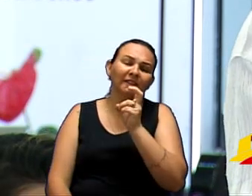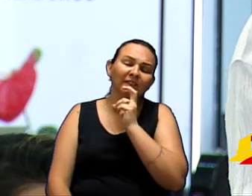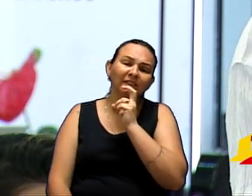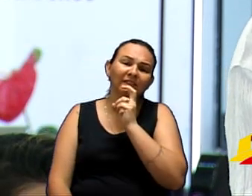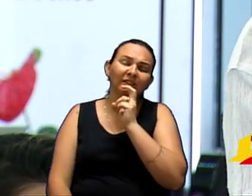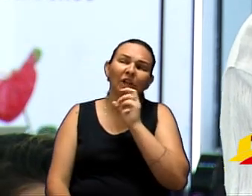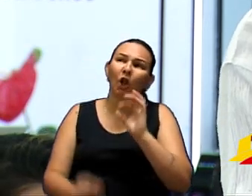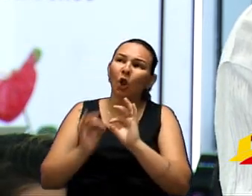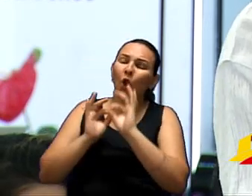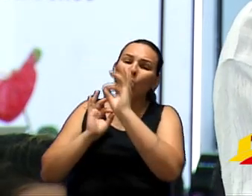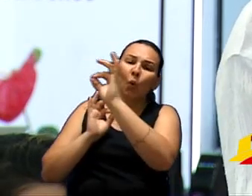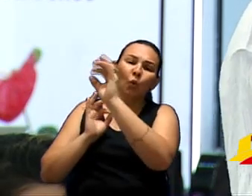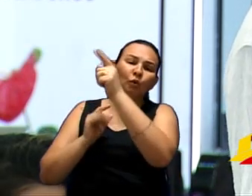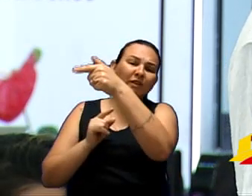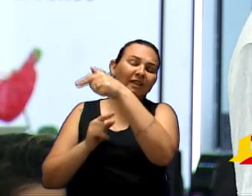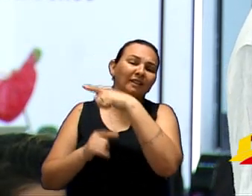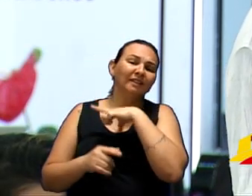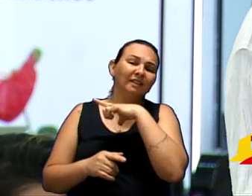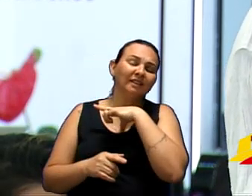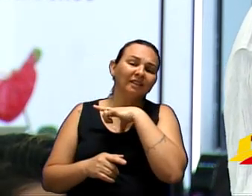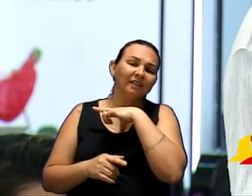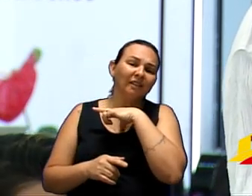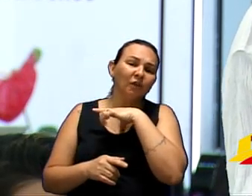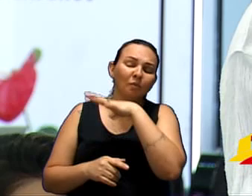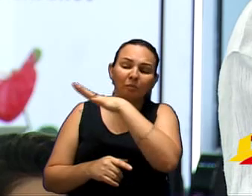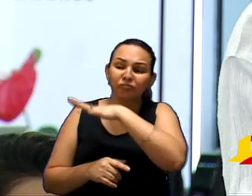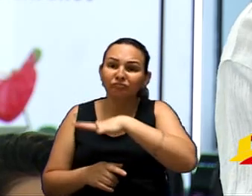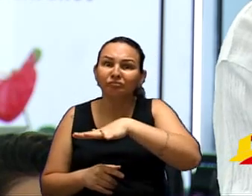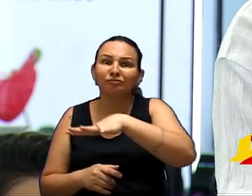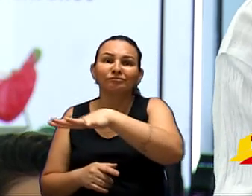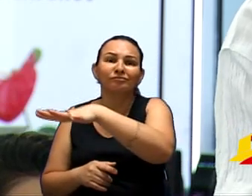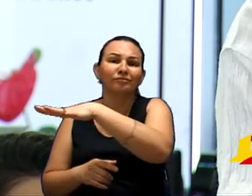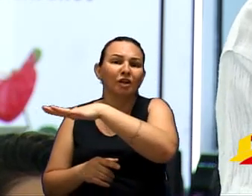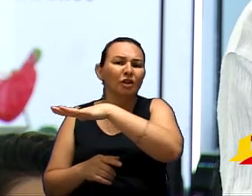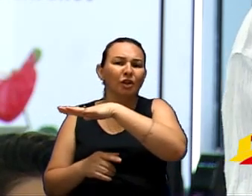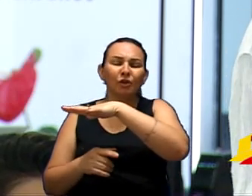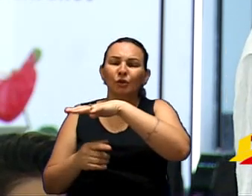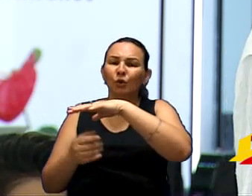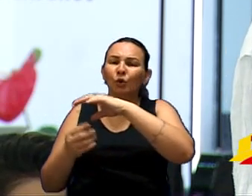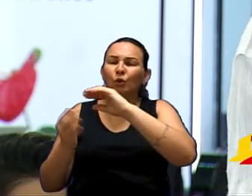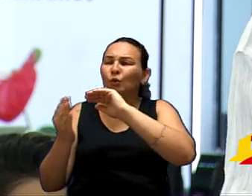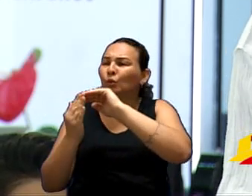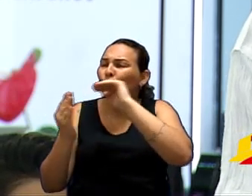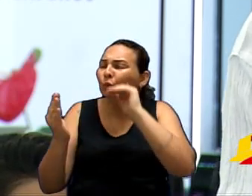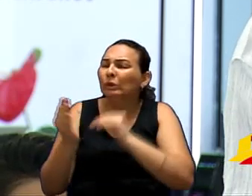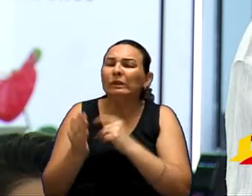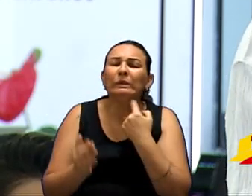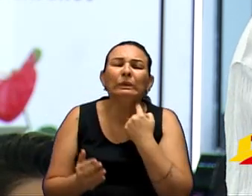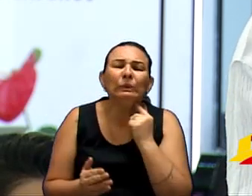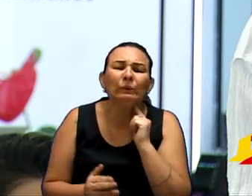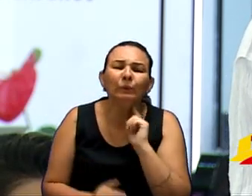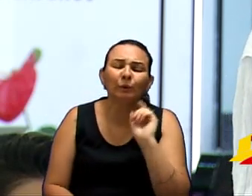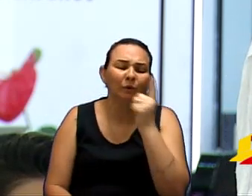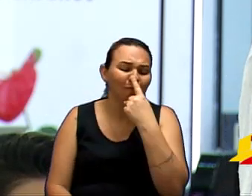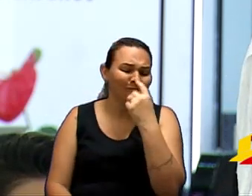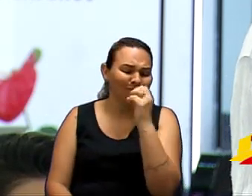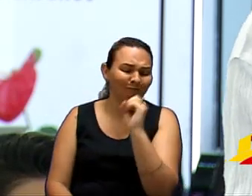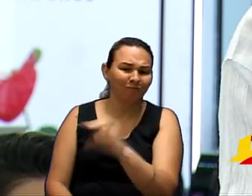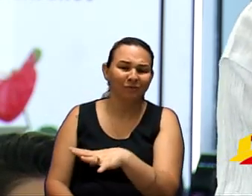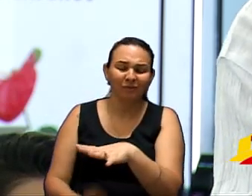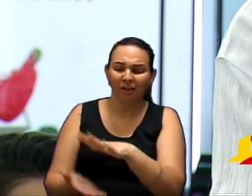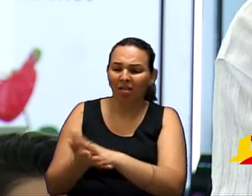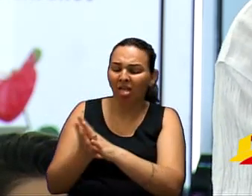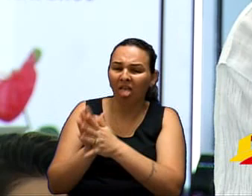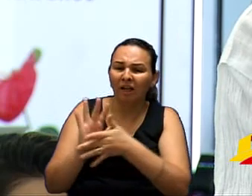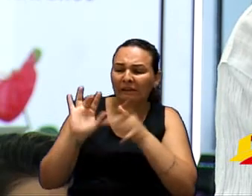existe uma área enorme de preservação permanente que está totalmente suja cheia de lixo totalmente degradada